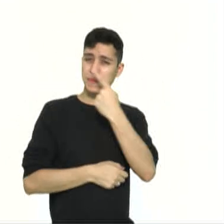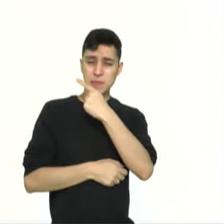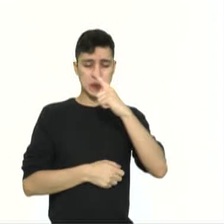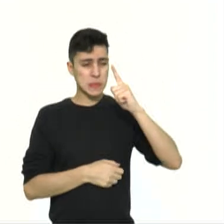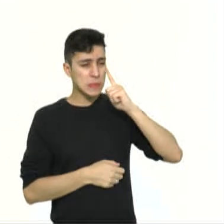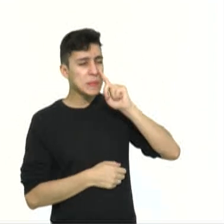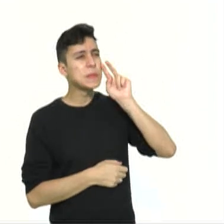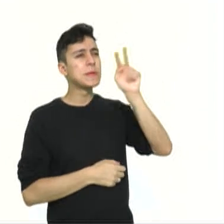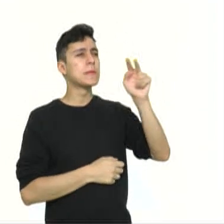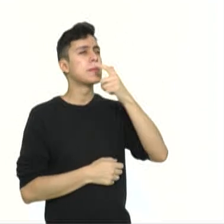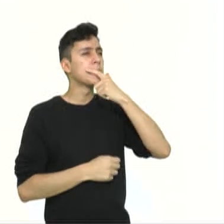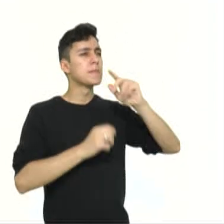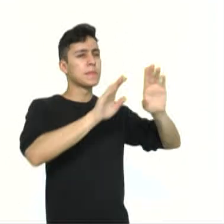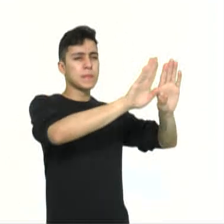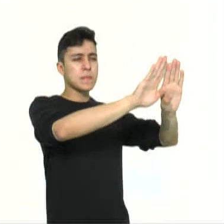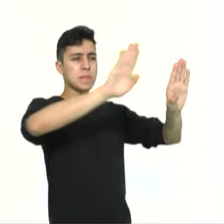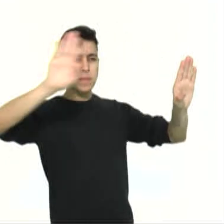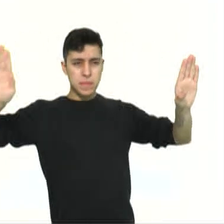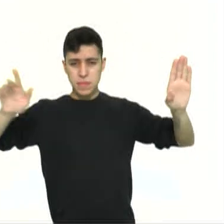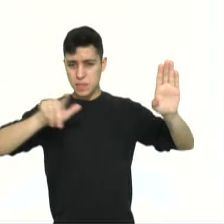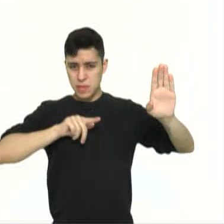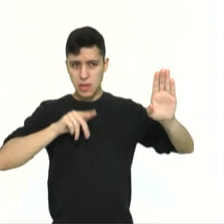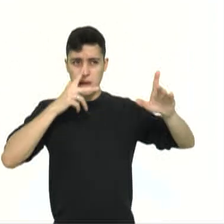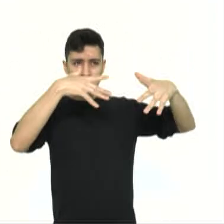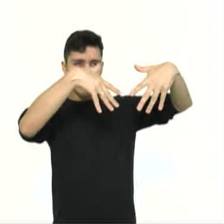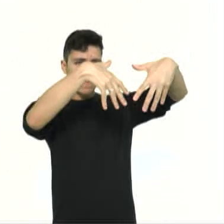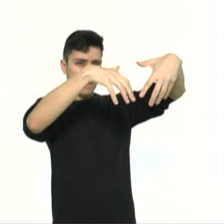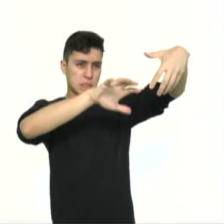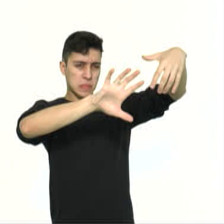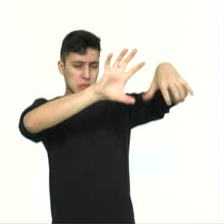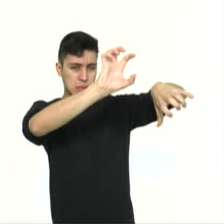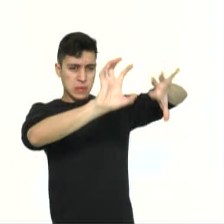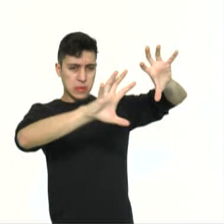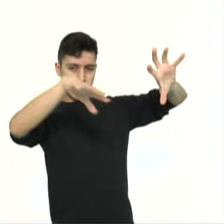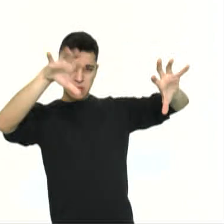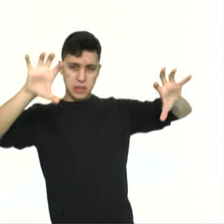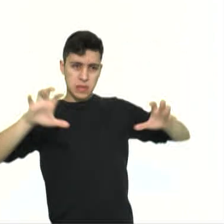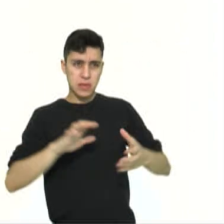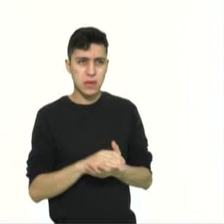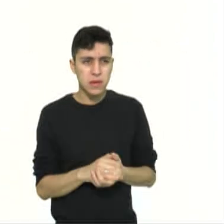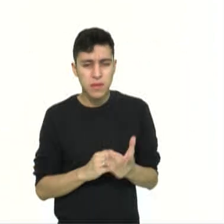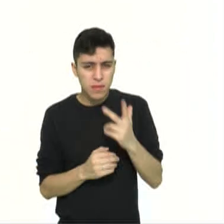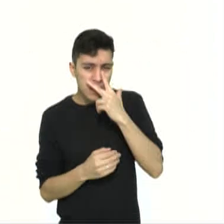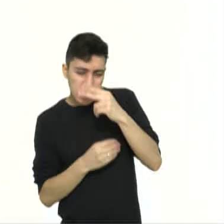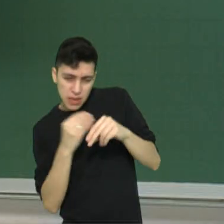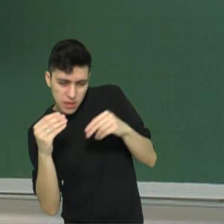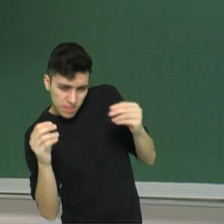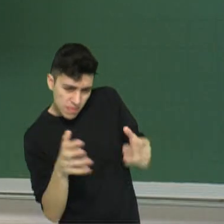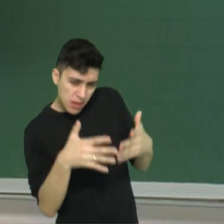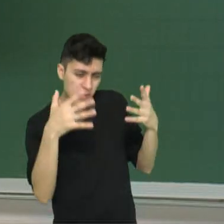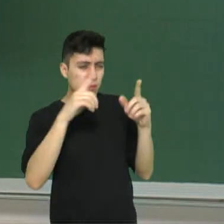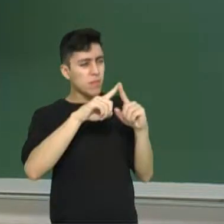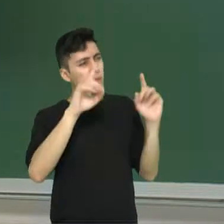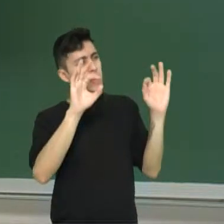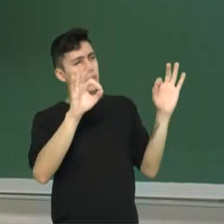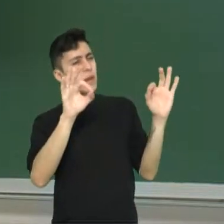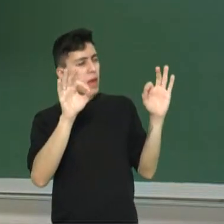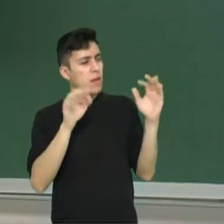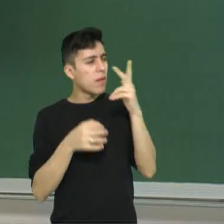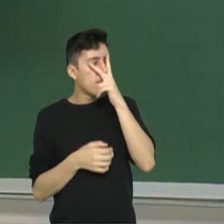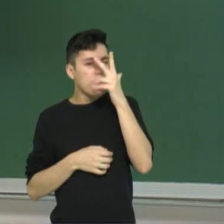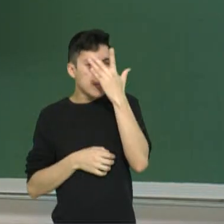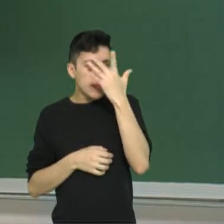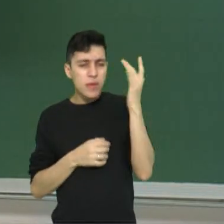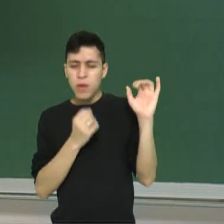e perceba ali, você tem a ideia assim, como se fosse talvez assim um misticismo, mas você tem ali um conceito de alguém que